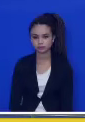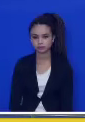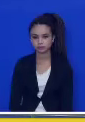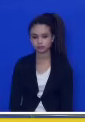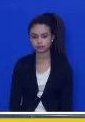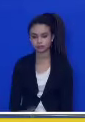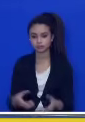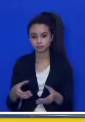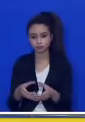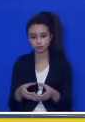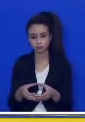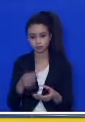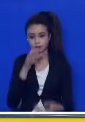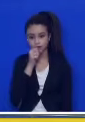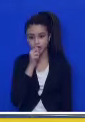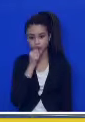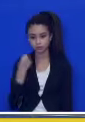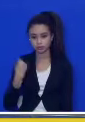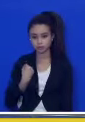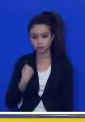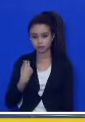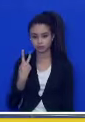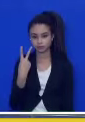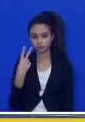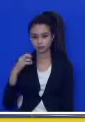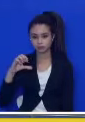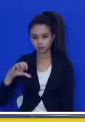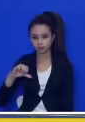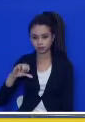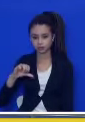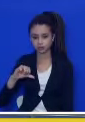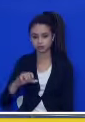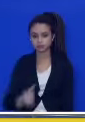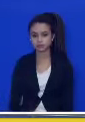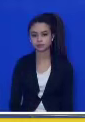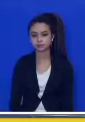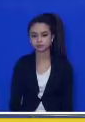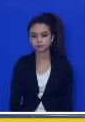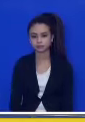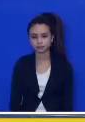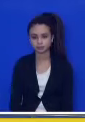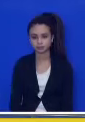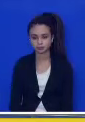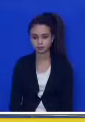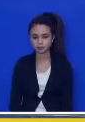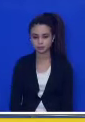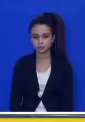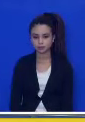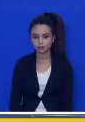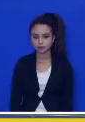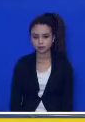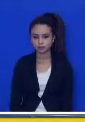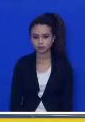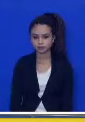globo. Laranja, 29. Bola laranja, número 29.